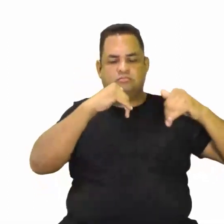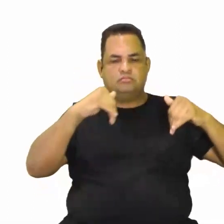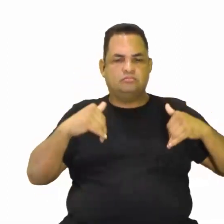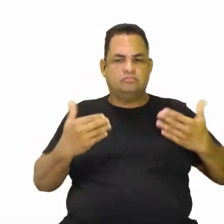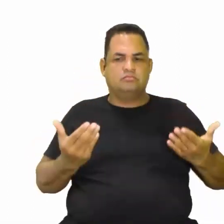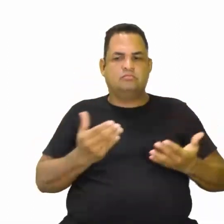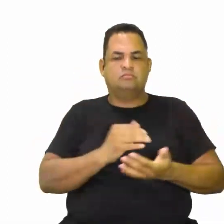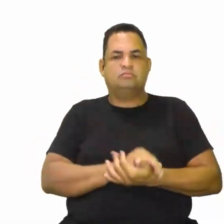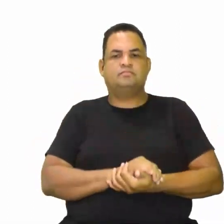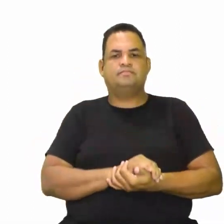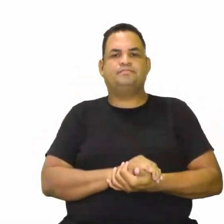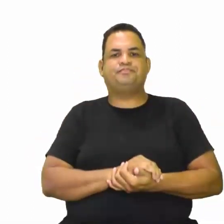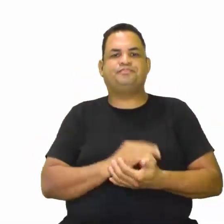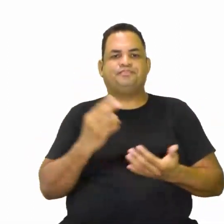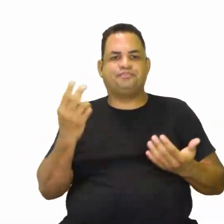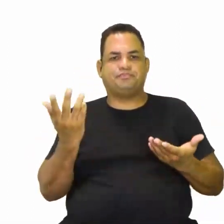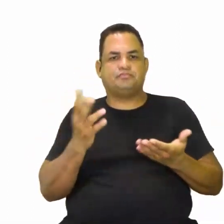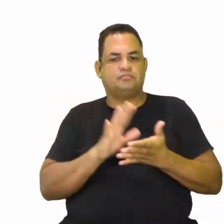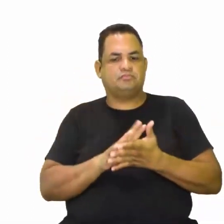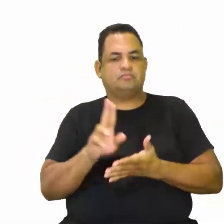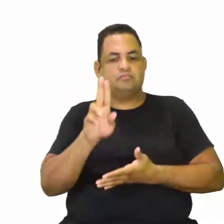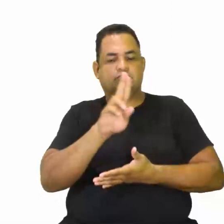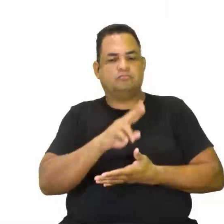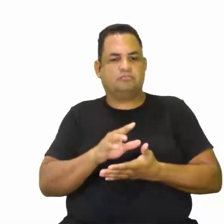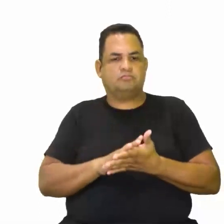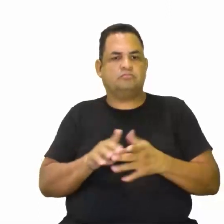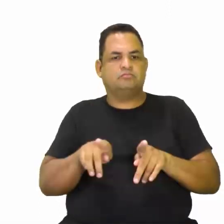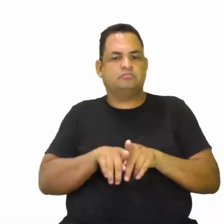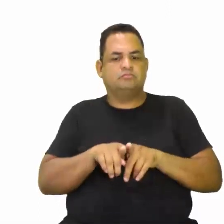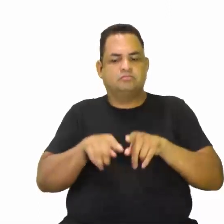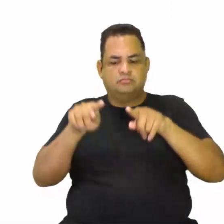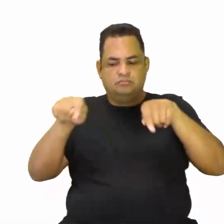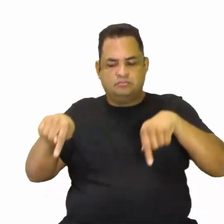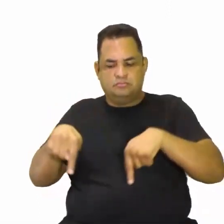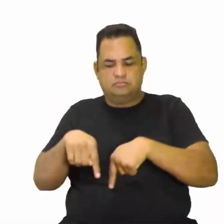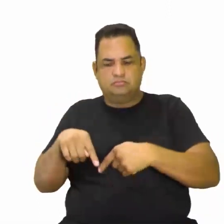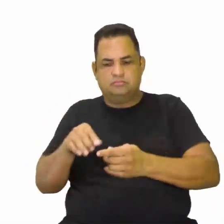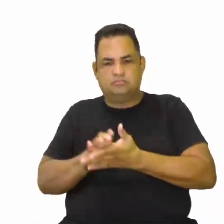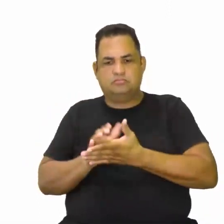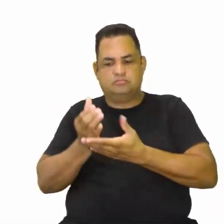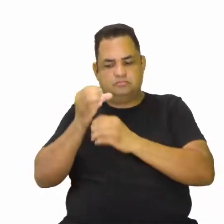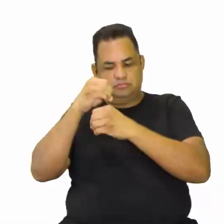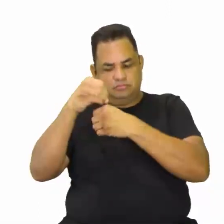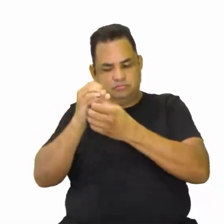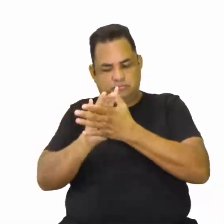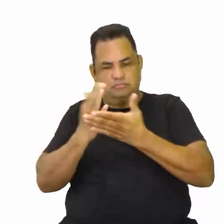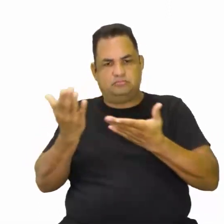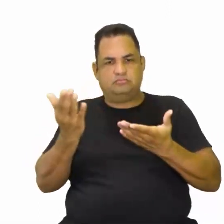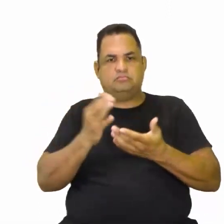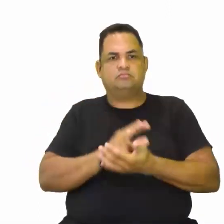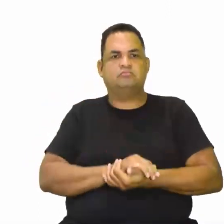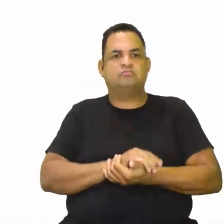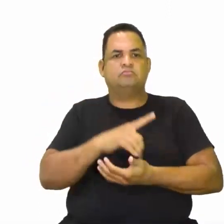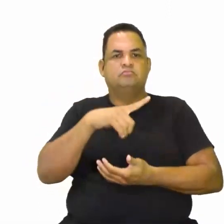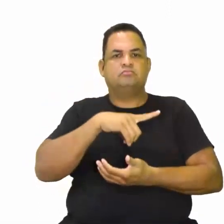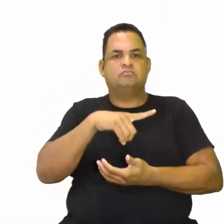separação que é comumente utilizada nos laboratórios clínicos, nós temos a